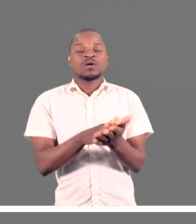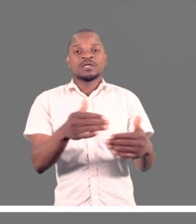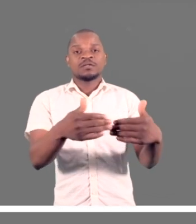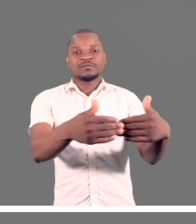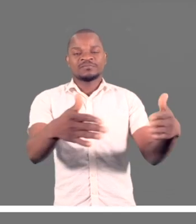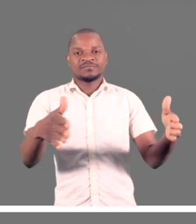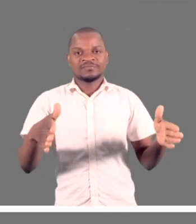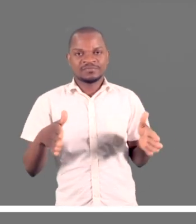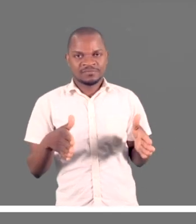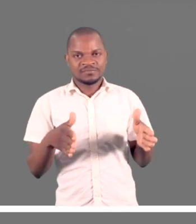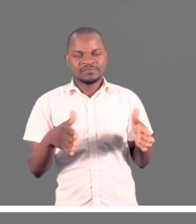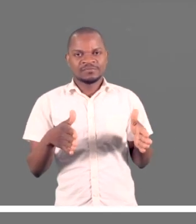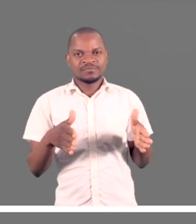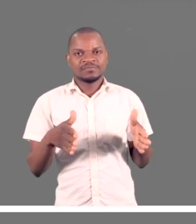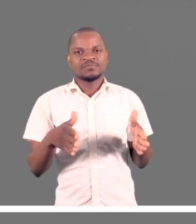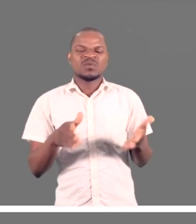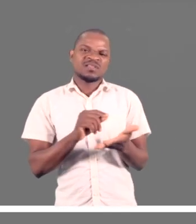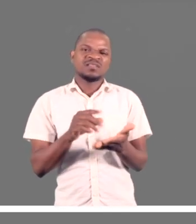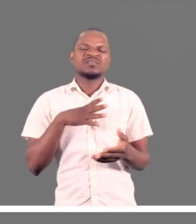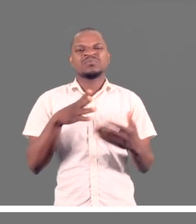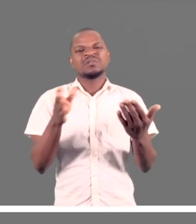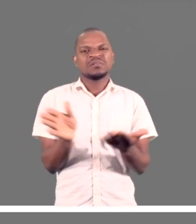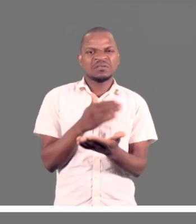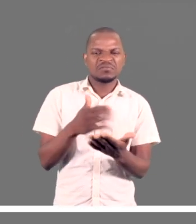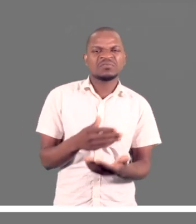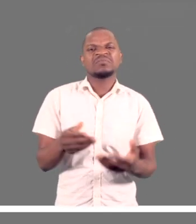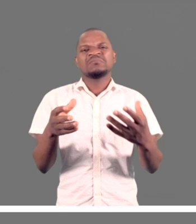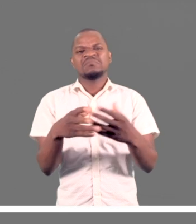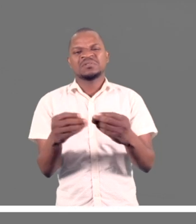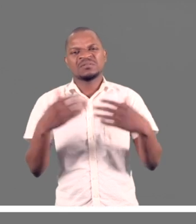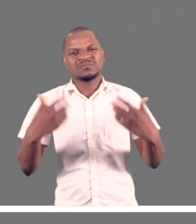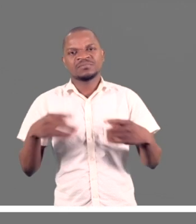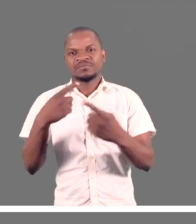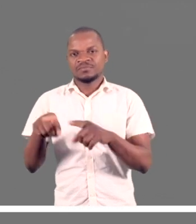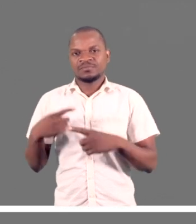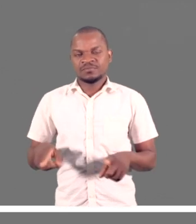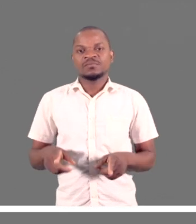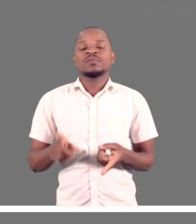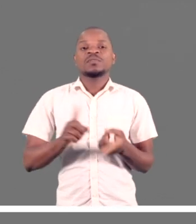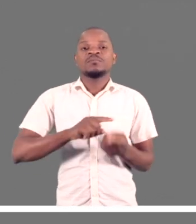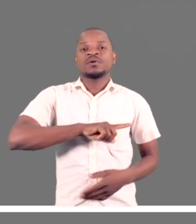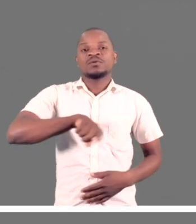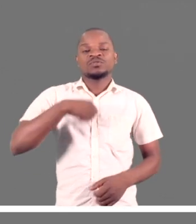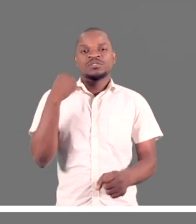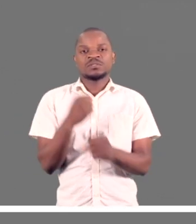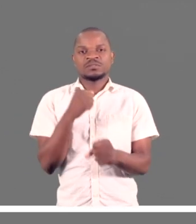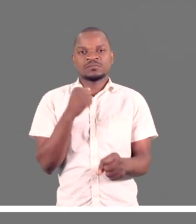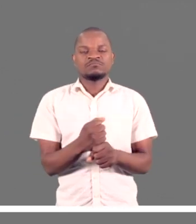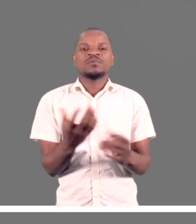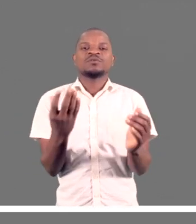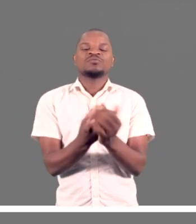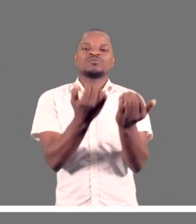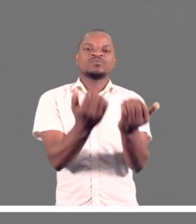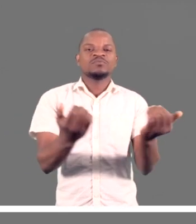nesta casinha, como estão a ver, recheada de livros, todos, brinquedos. E nesse âmbito, aqui